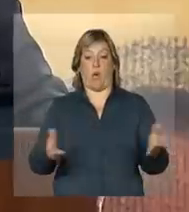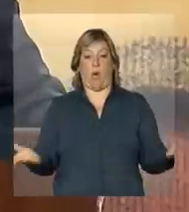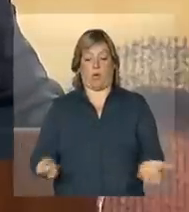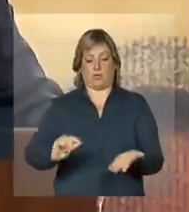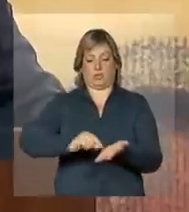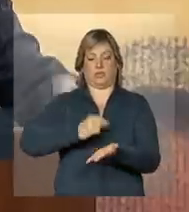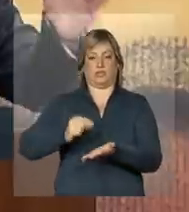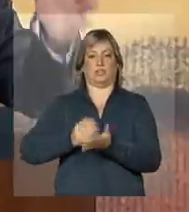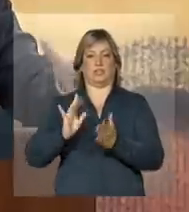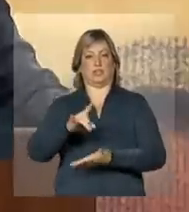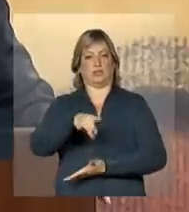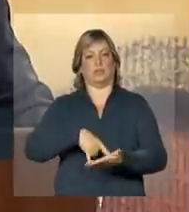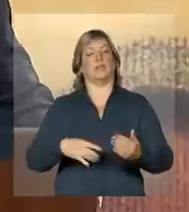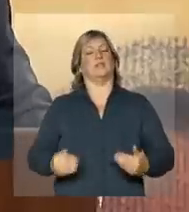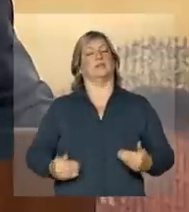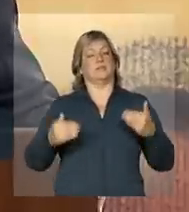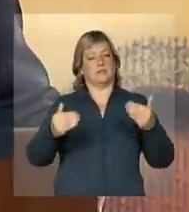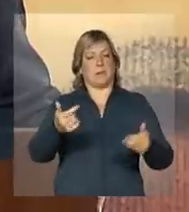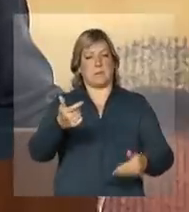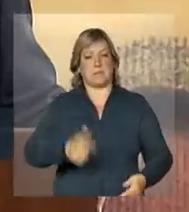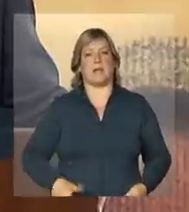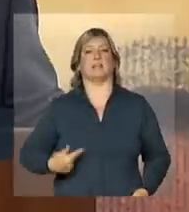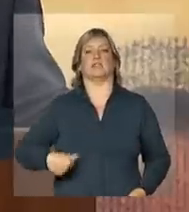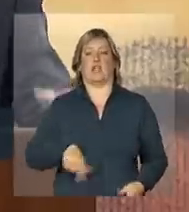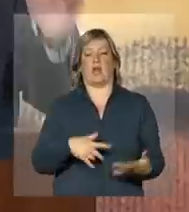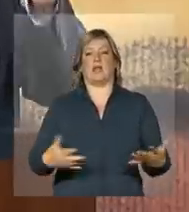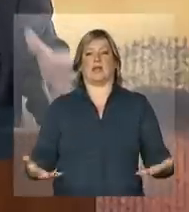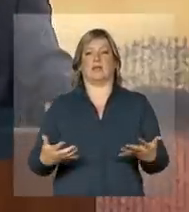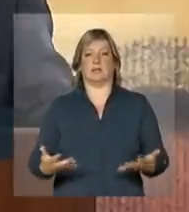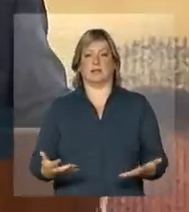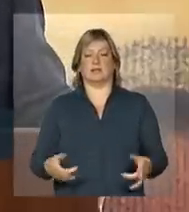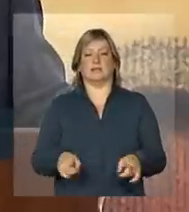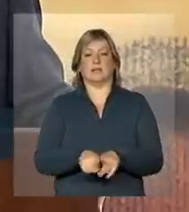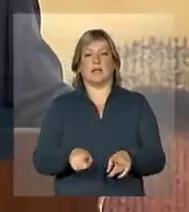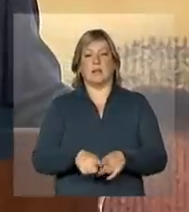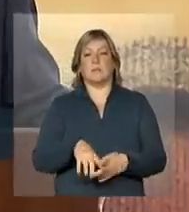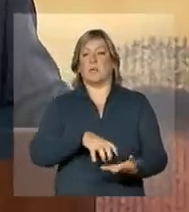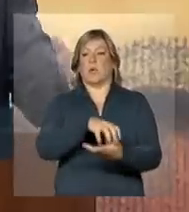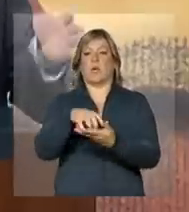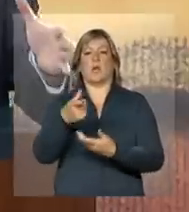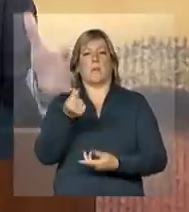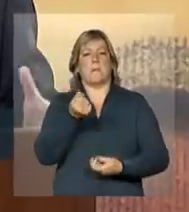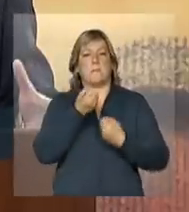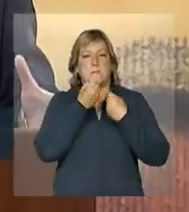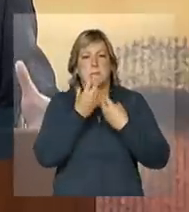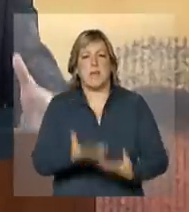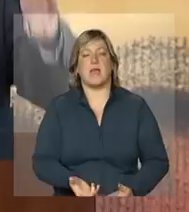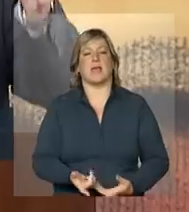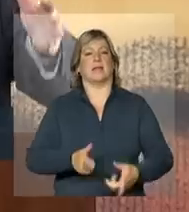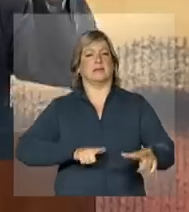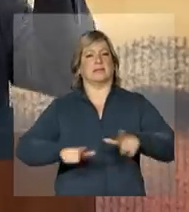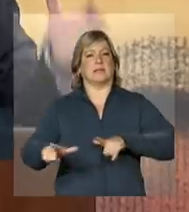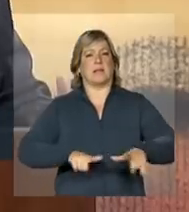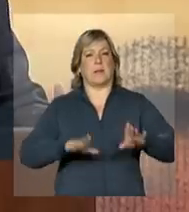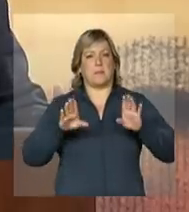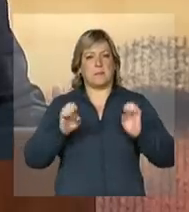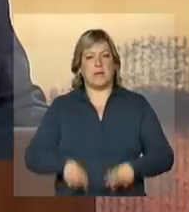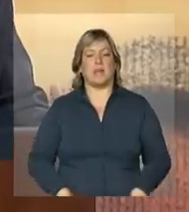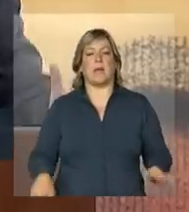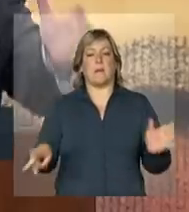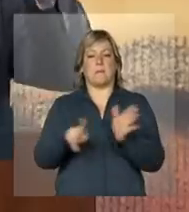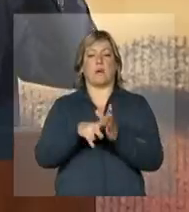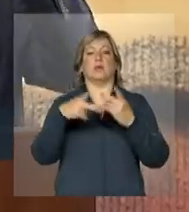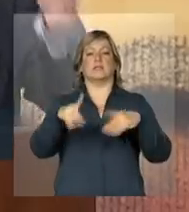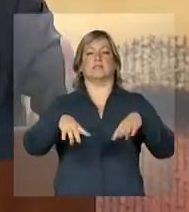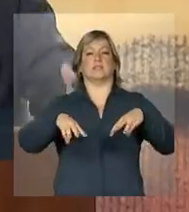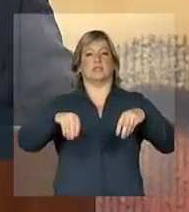aqui que vamos avançar mais nós queremos comunidades prósperas né que estejam inseridos dentro de territórios